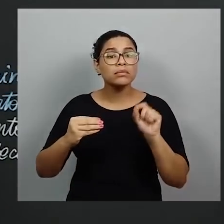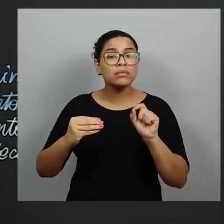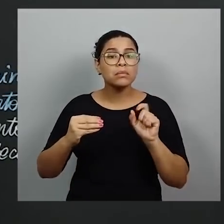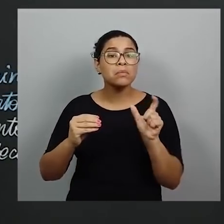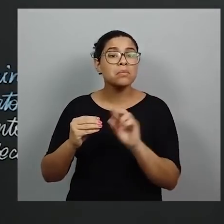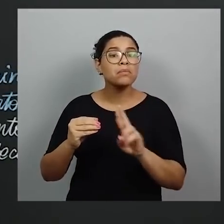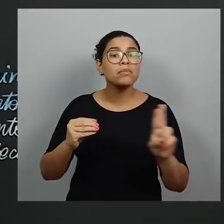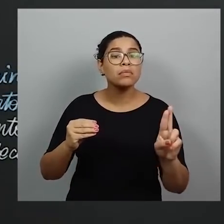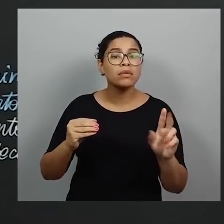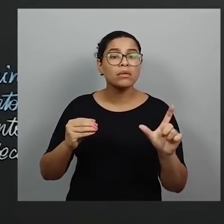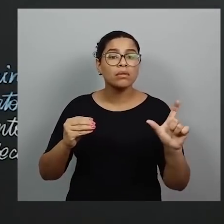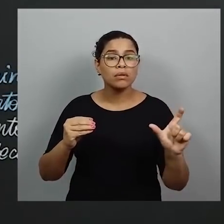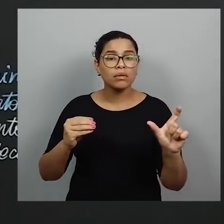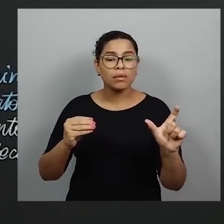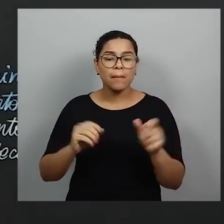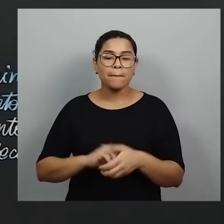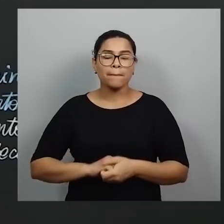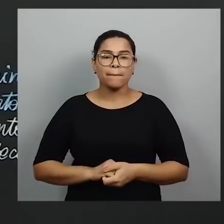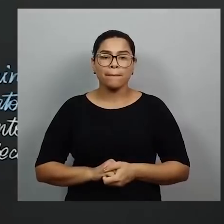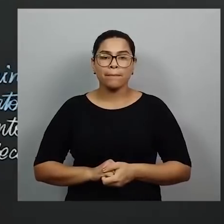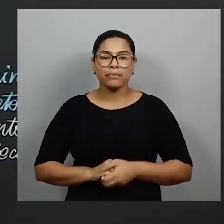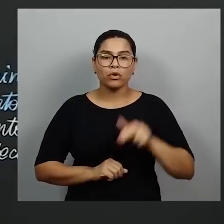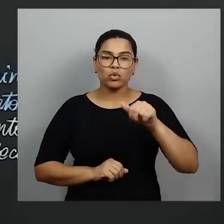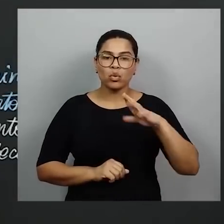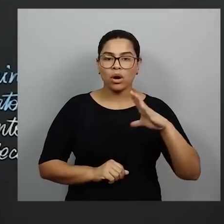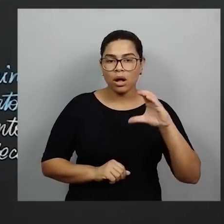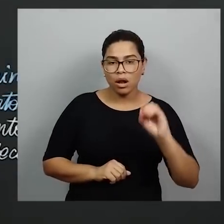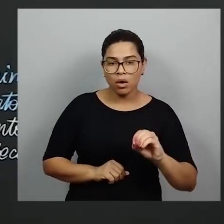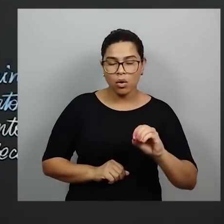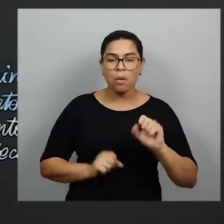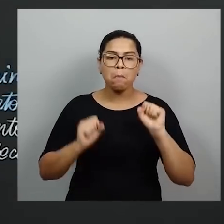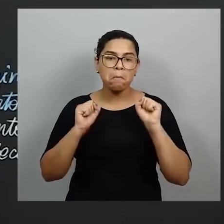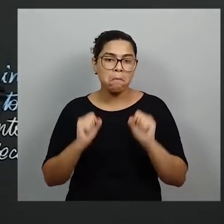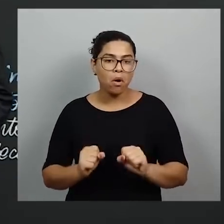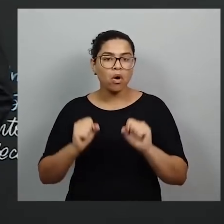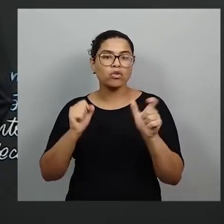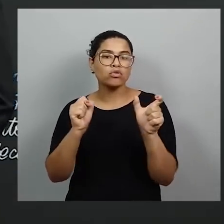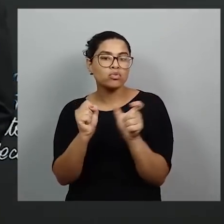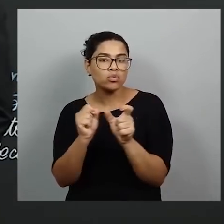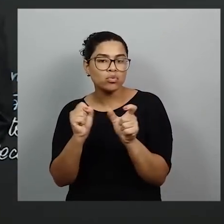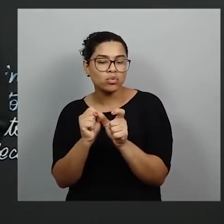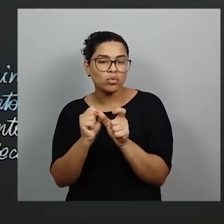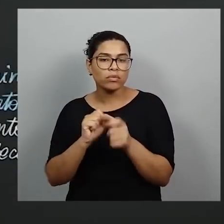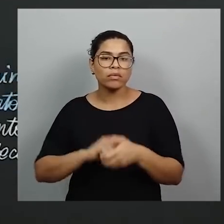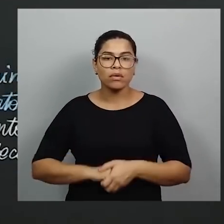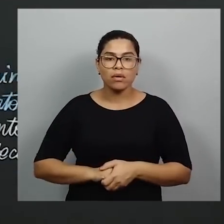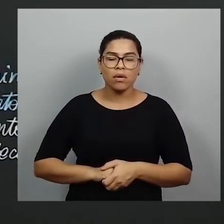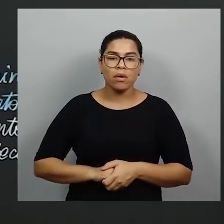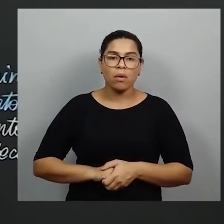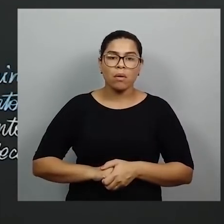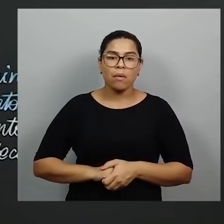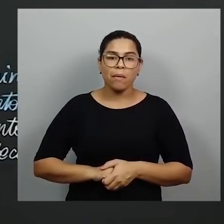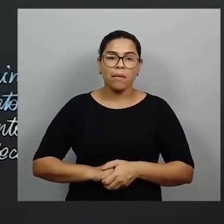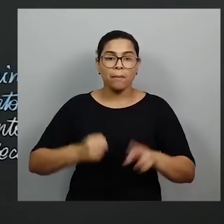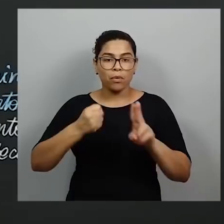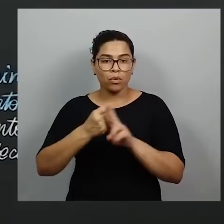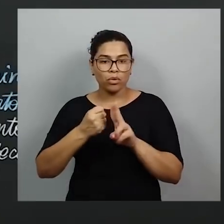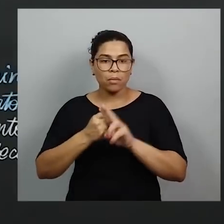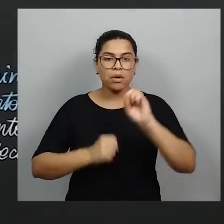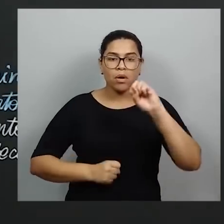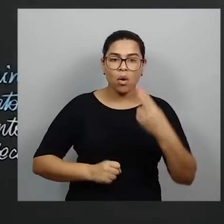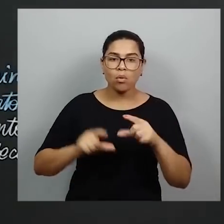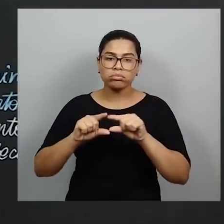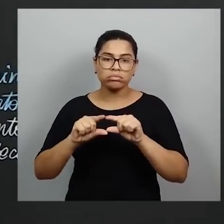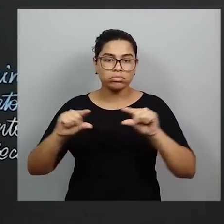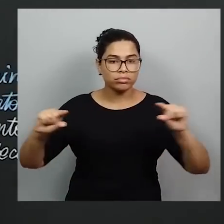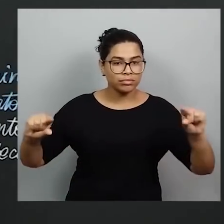pode ser formado por meio dessas palavras. O núcleo pode ser um substantivo, pode ser um pronome, pode ser uma oração inteira.